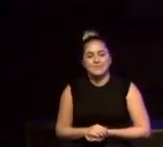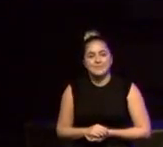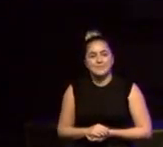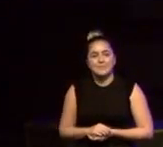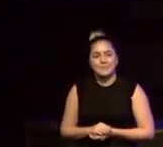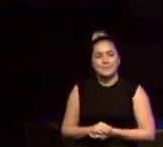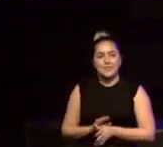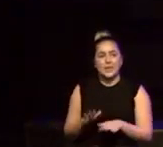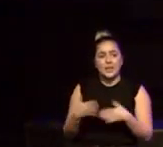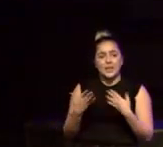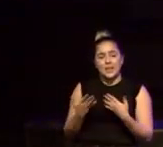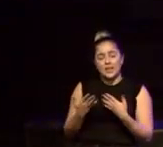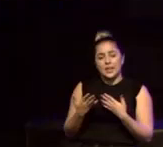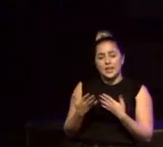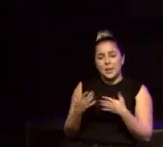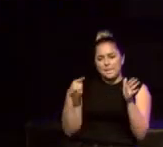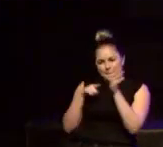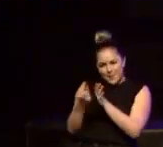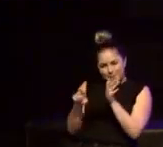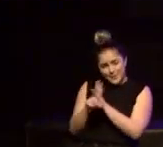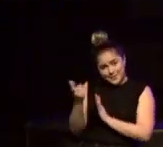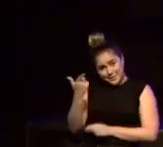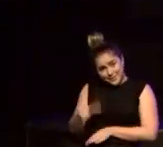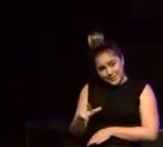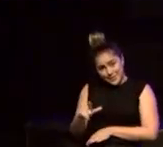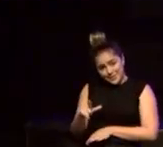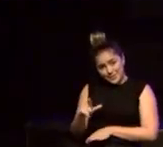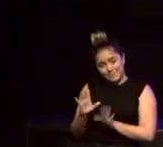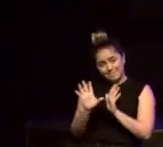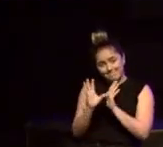Depois de ver isso, eu preciso perguntar outra vez, será que a igreja é essencial?